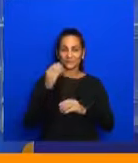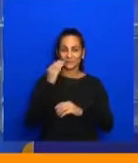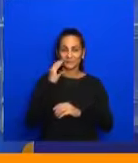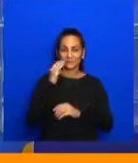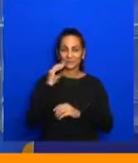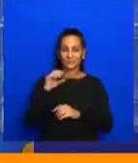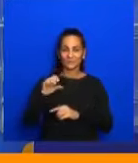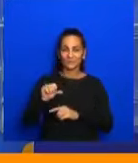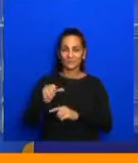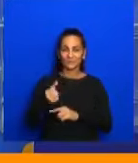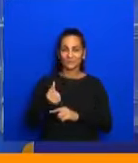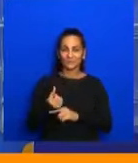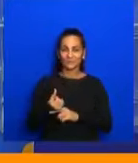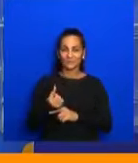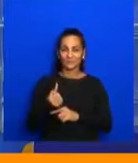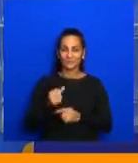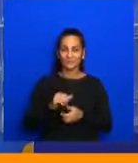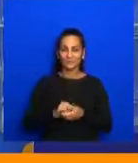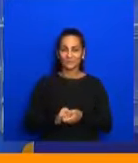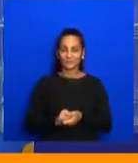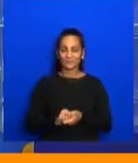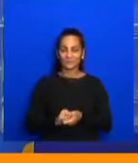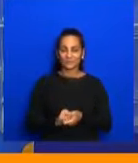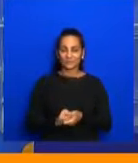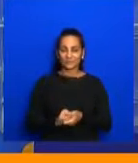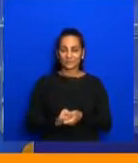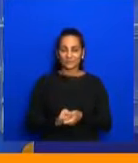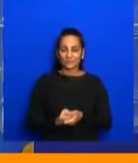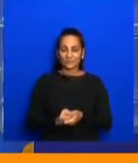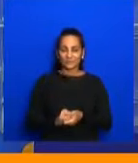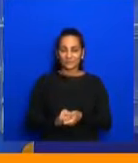rosa 96. Rosa 96.